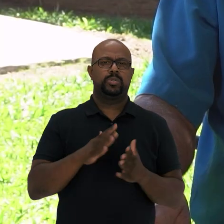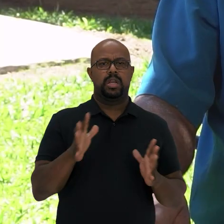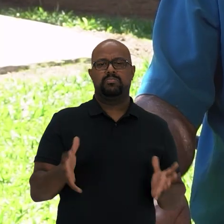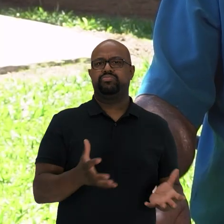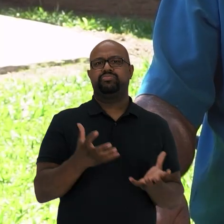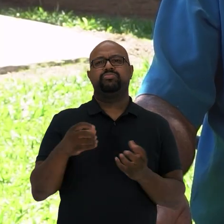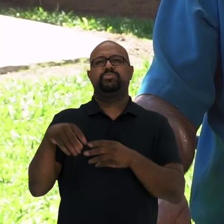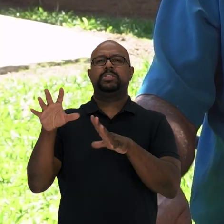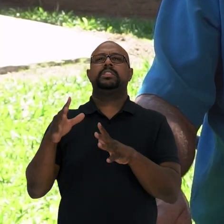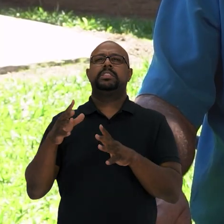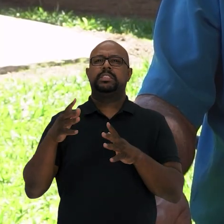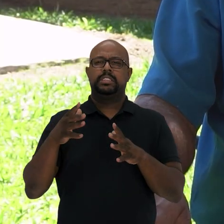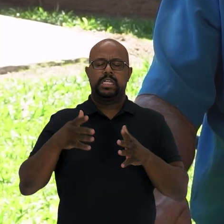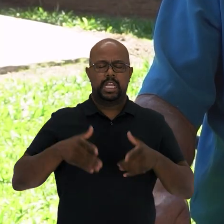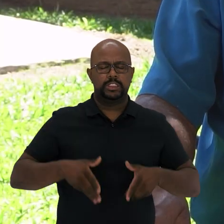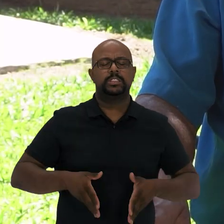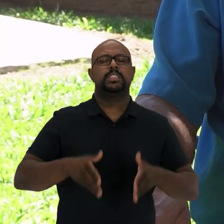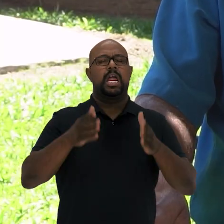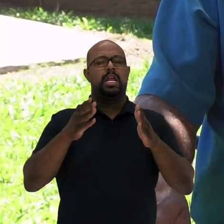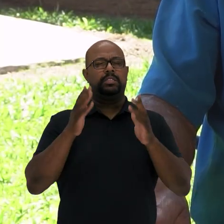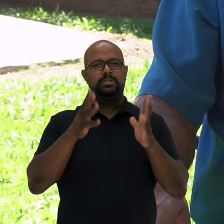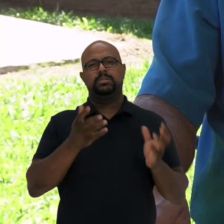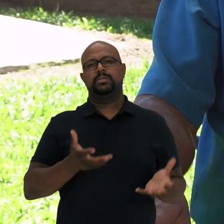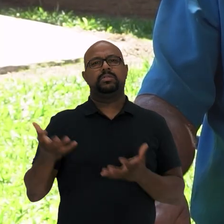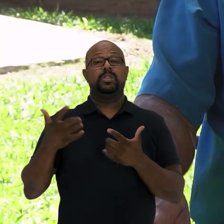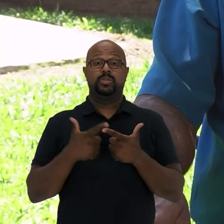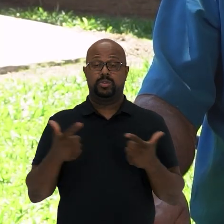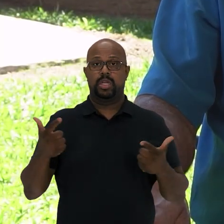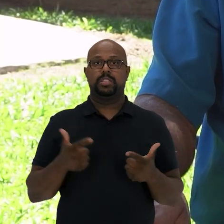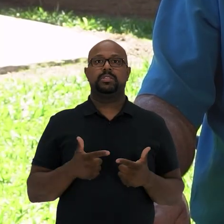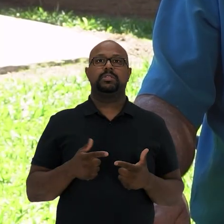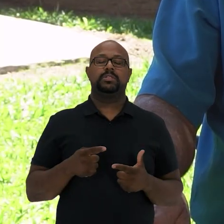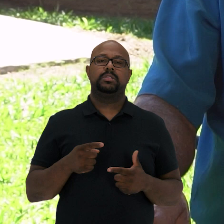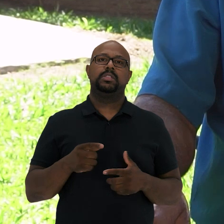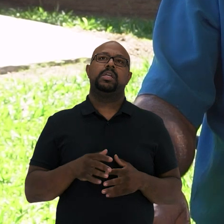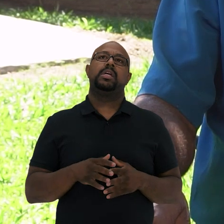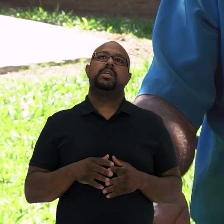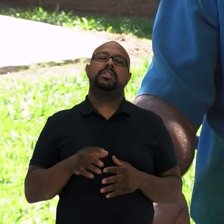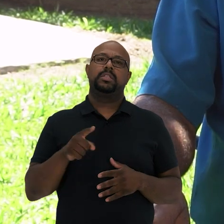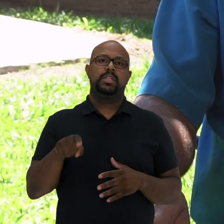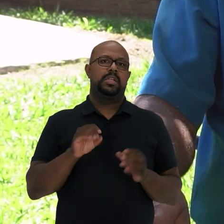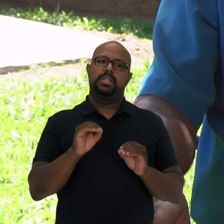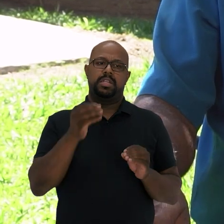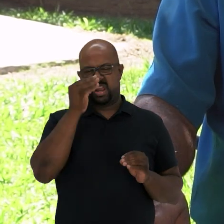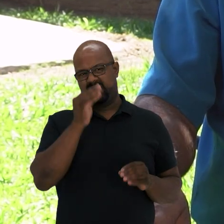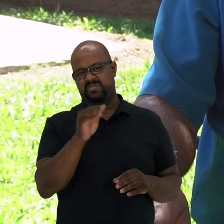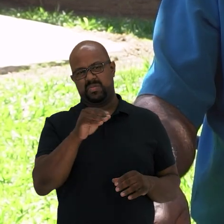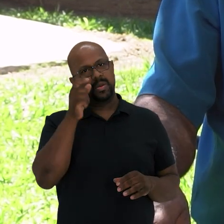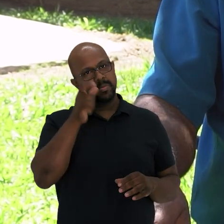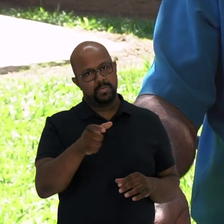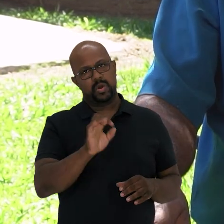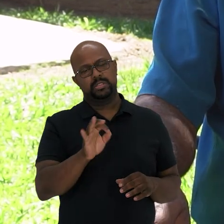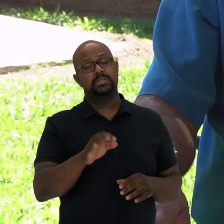começou a carregar aí nas estradas, nos campos onde achava. A Farsote, inclusive, de Venâncio Aires. Ninguém dava